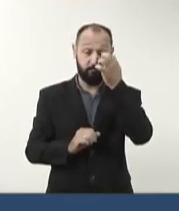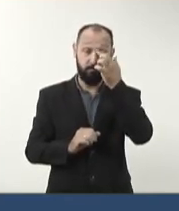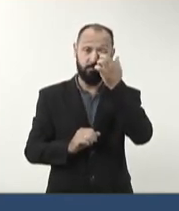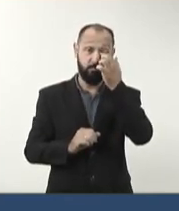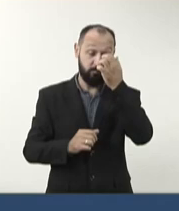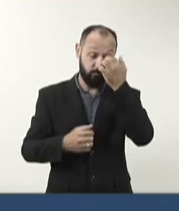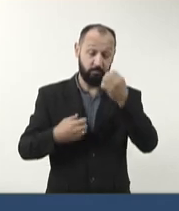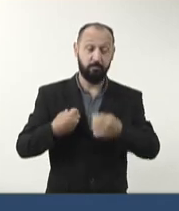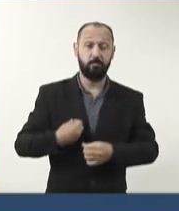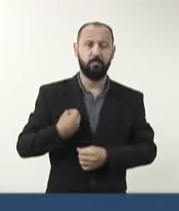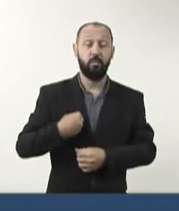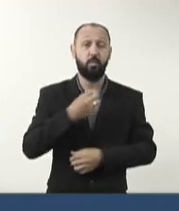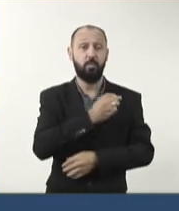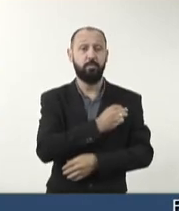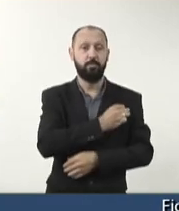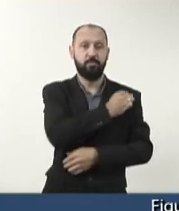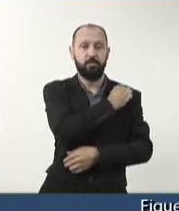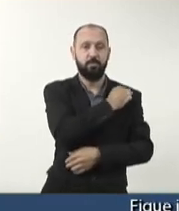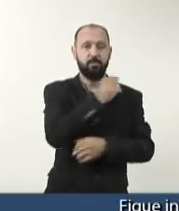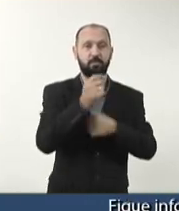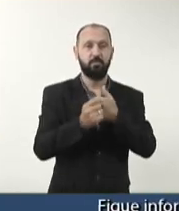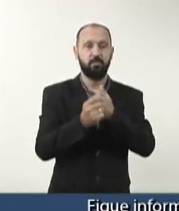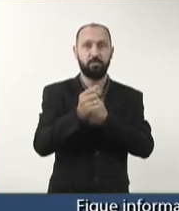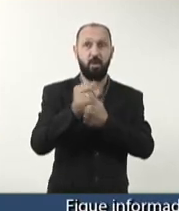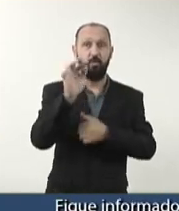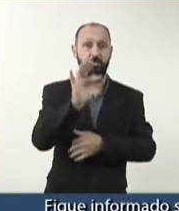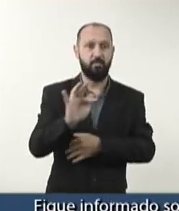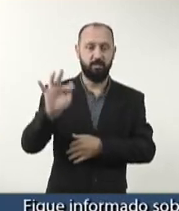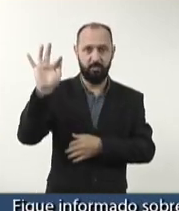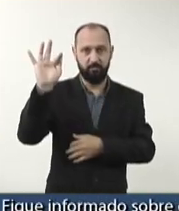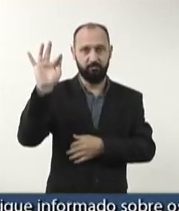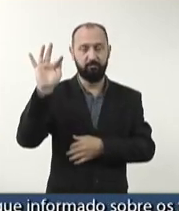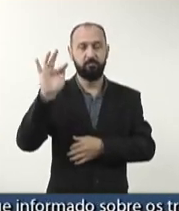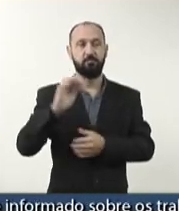o ministro do Tribunal de Contas da União,